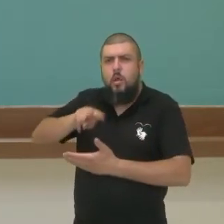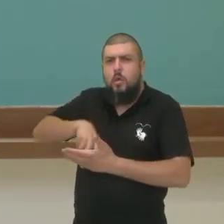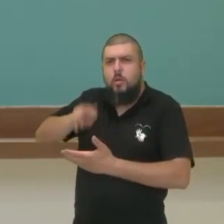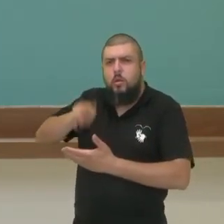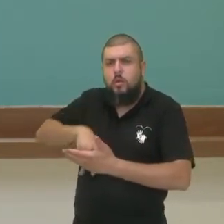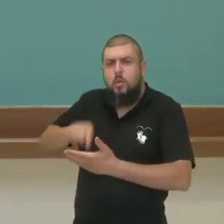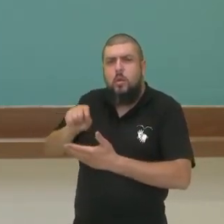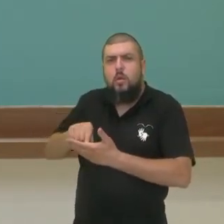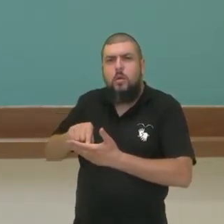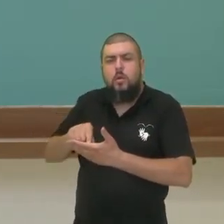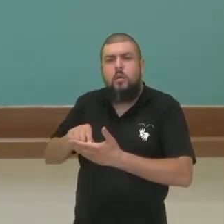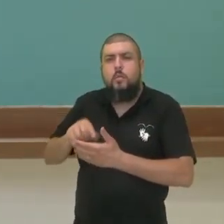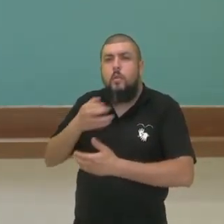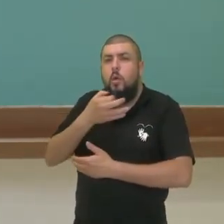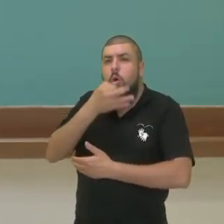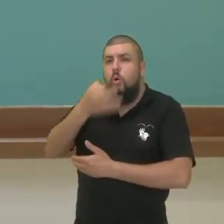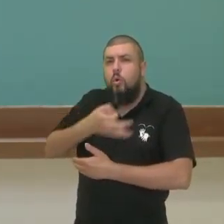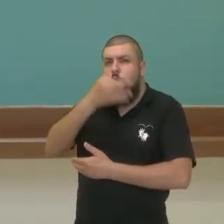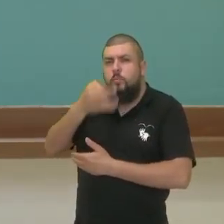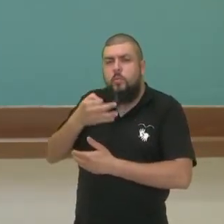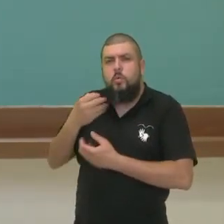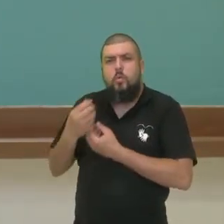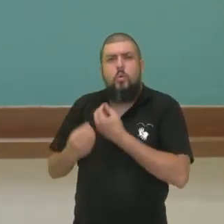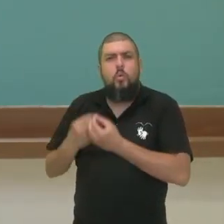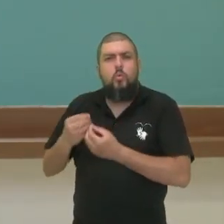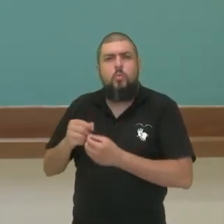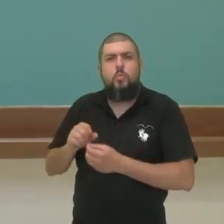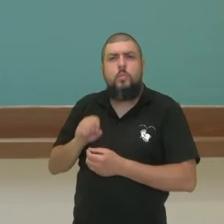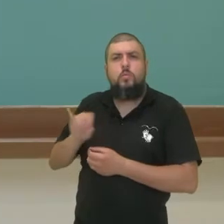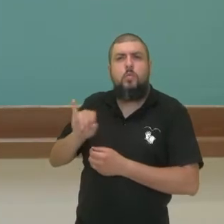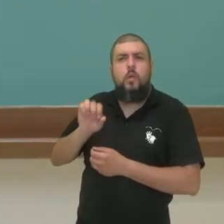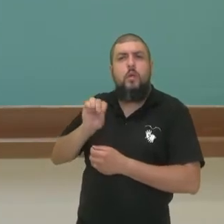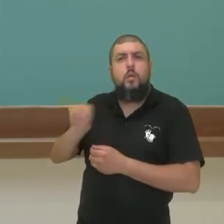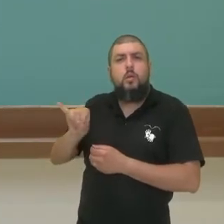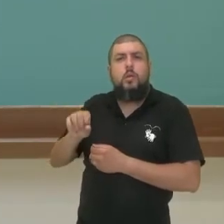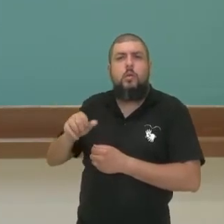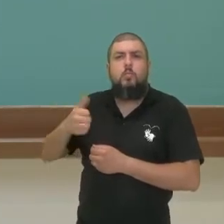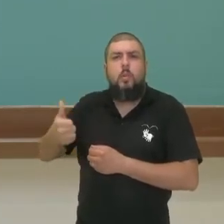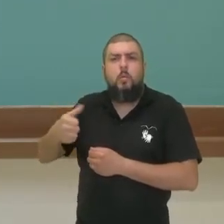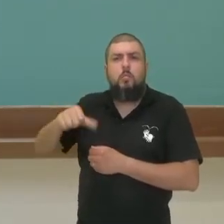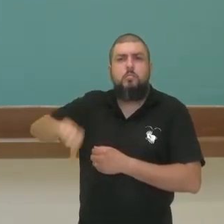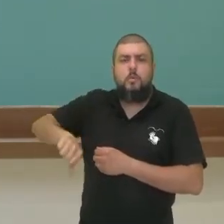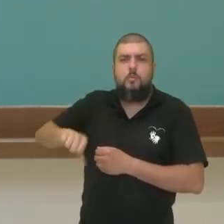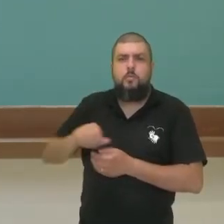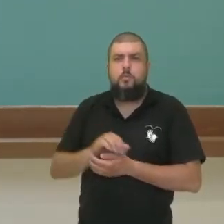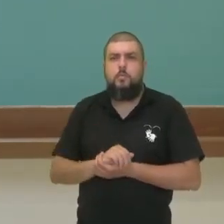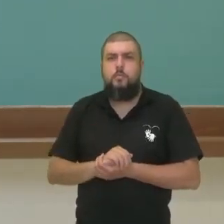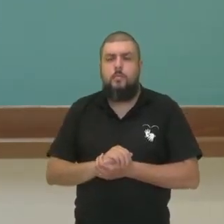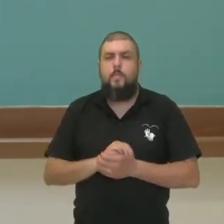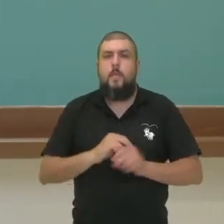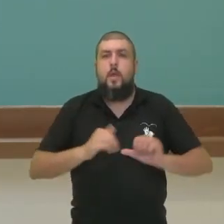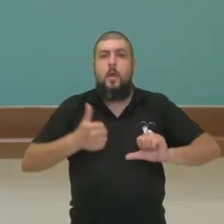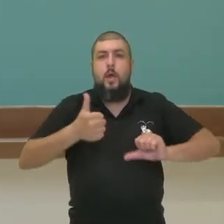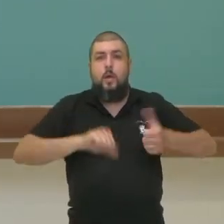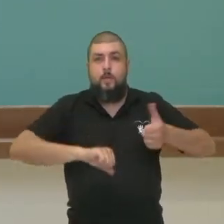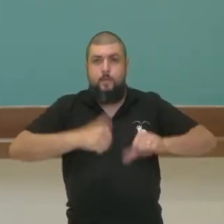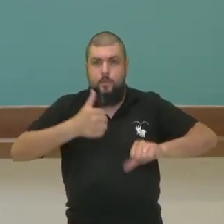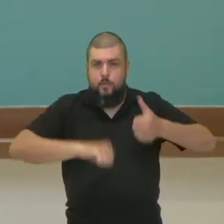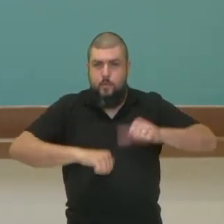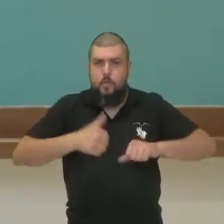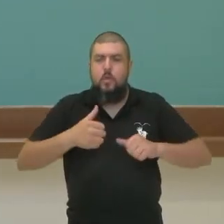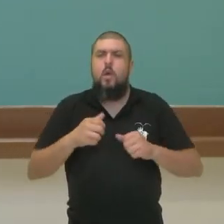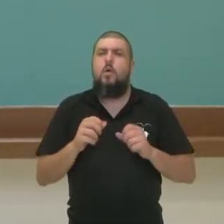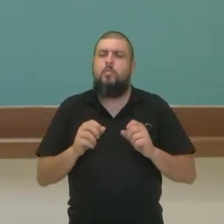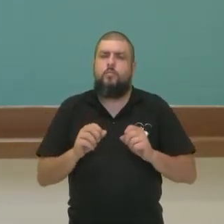posicionamento do resenhista em relação à obra. Então, precisa ter ali. Essa avaliação crítica, é óbvio que não vai sair,